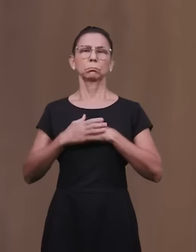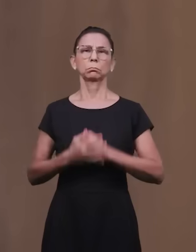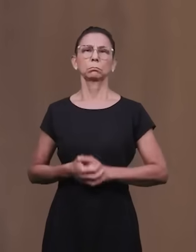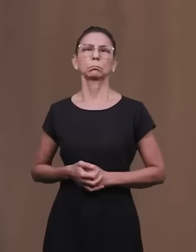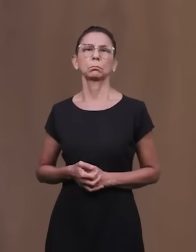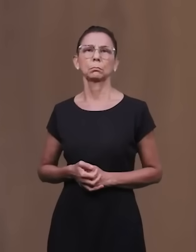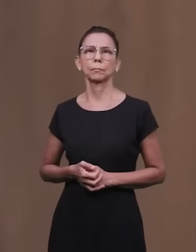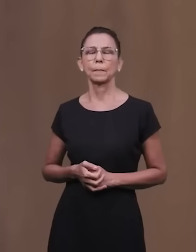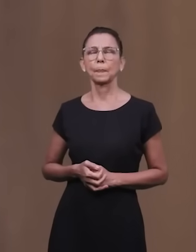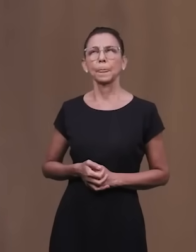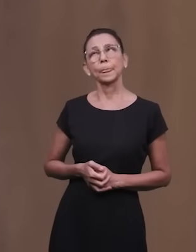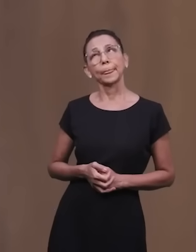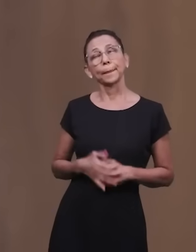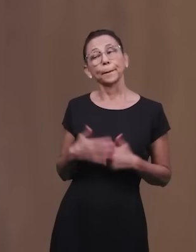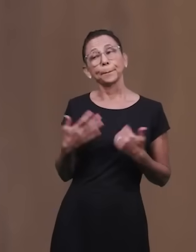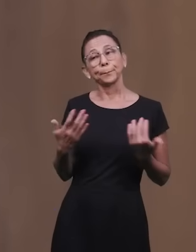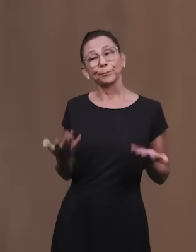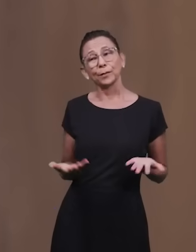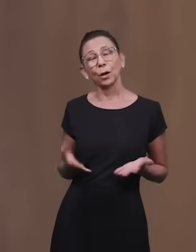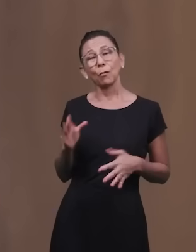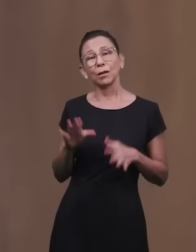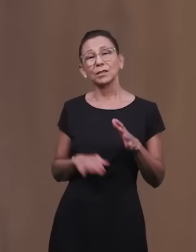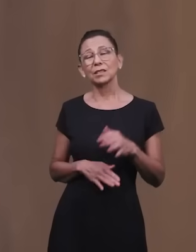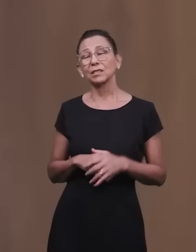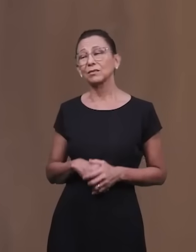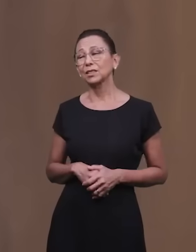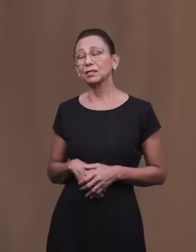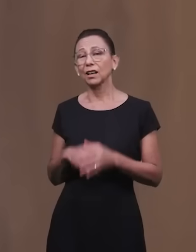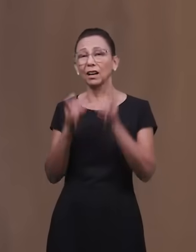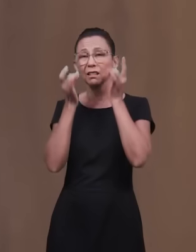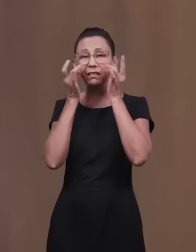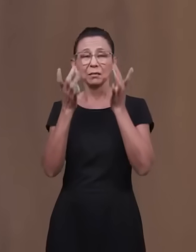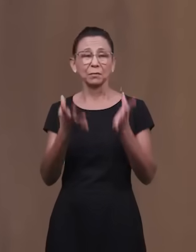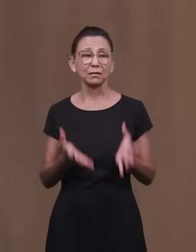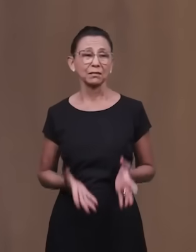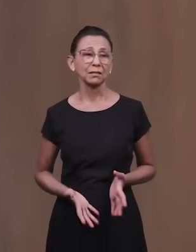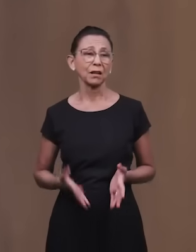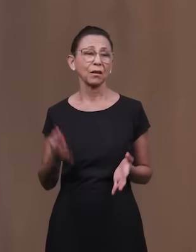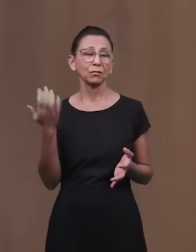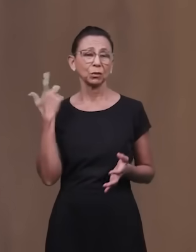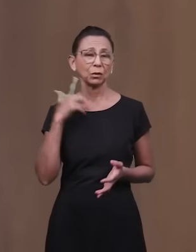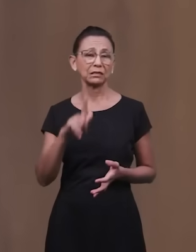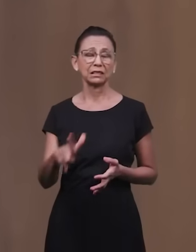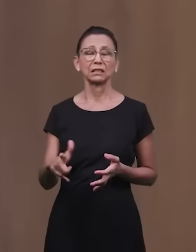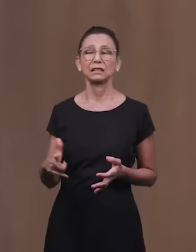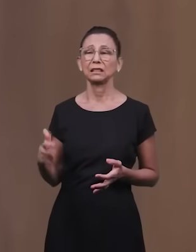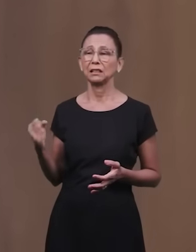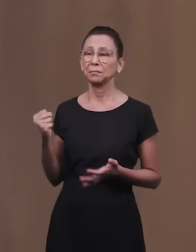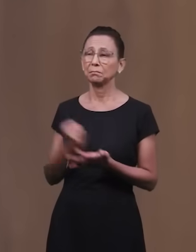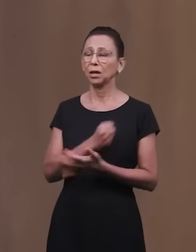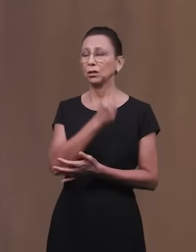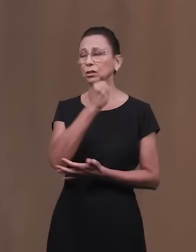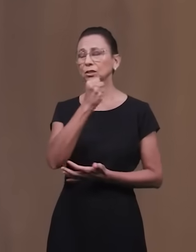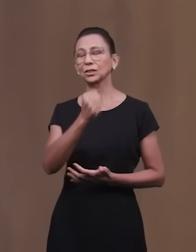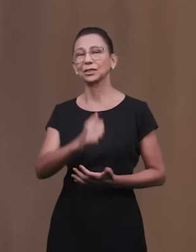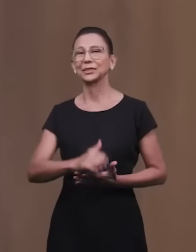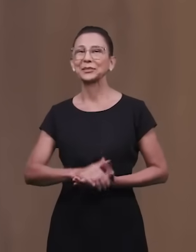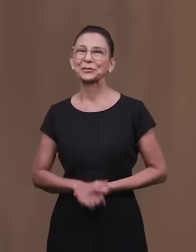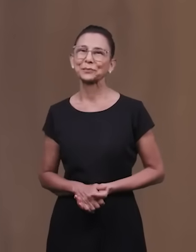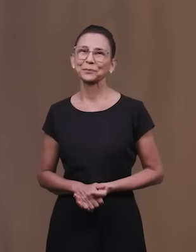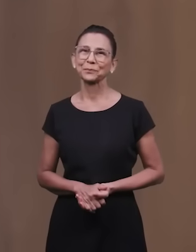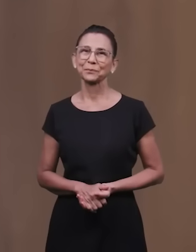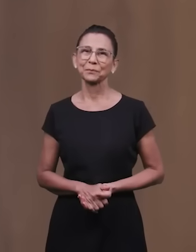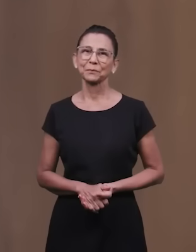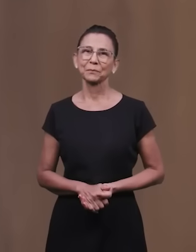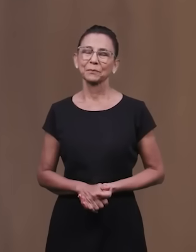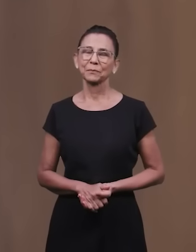Autocontrole é o pé no freio. Nem tudo é como eu quero. Lidar com frustração, tá? Muito importante. Mas um dia depois